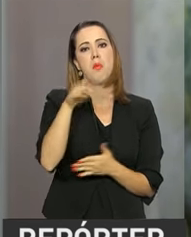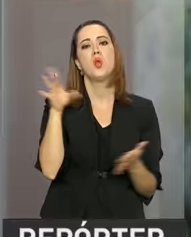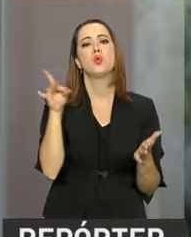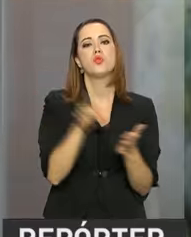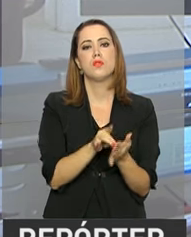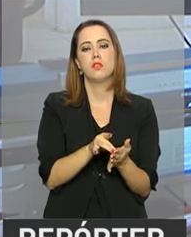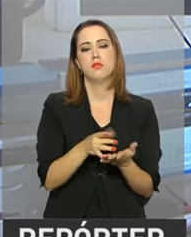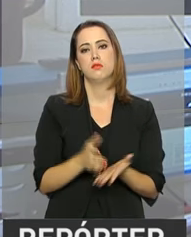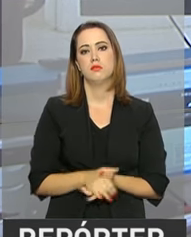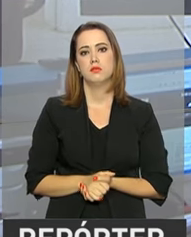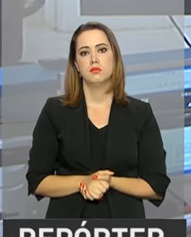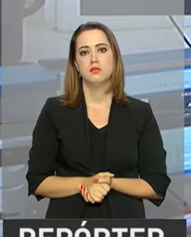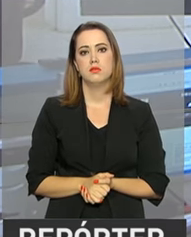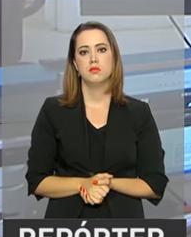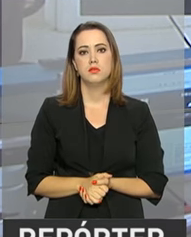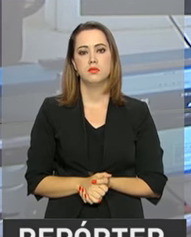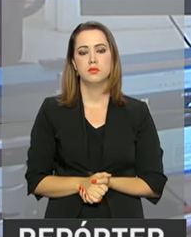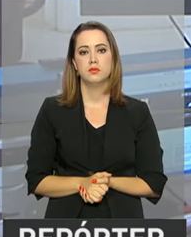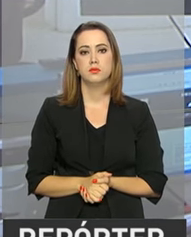acontecendo no Brasil.